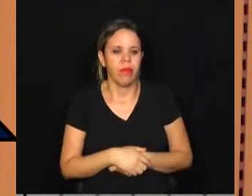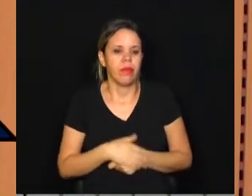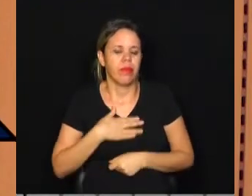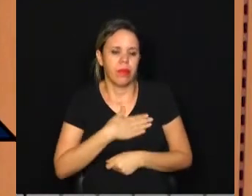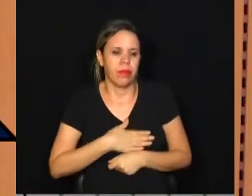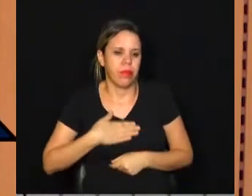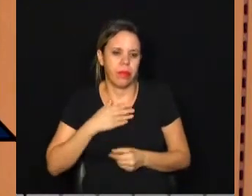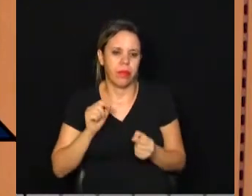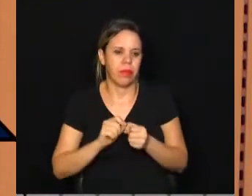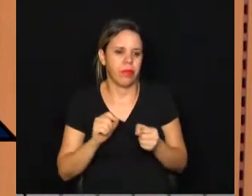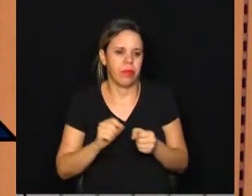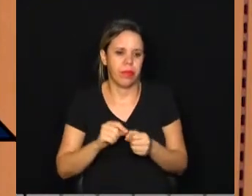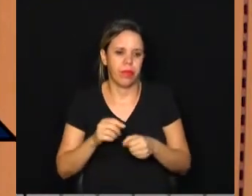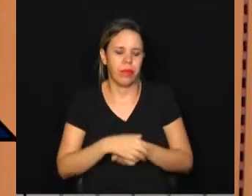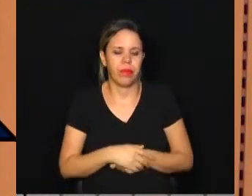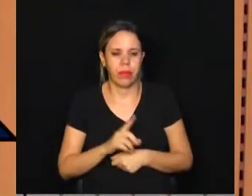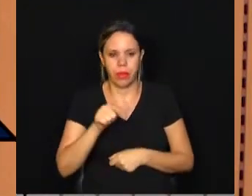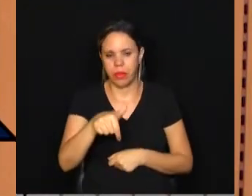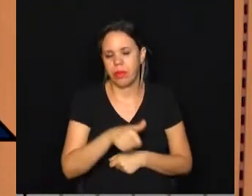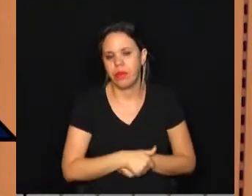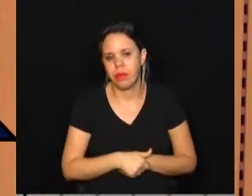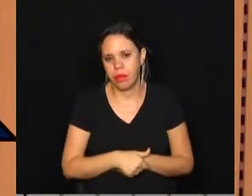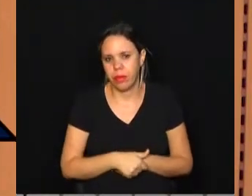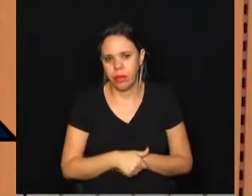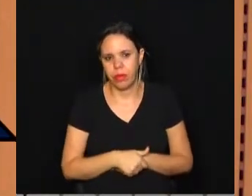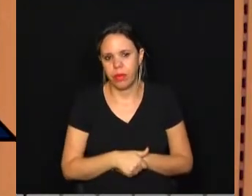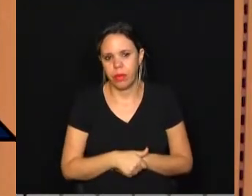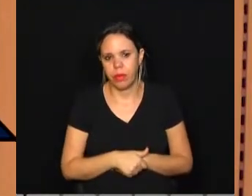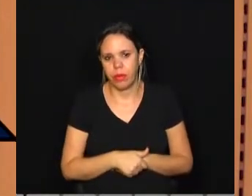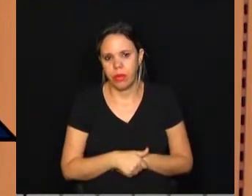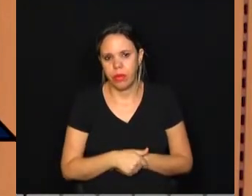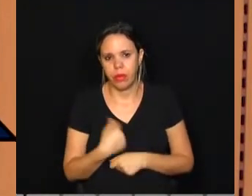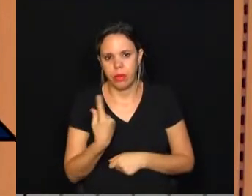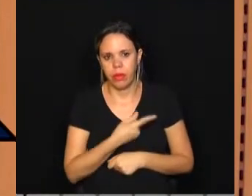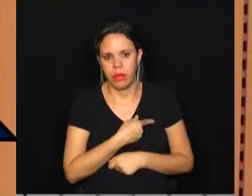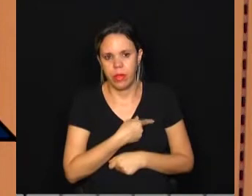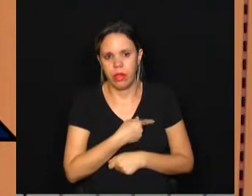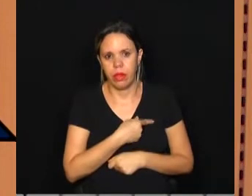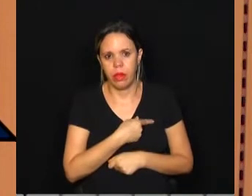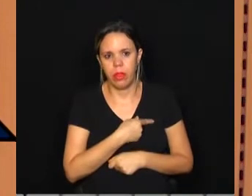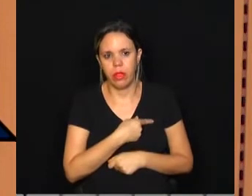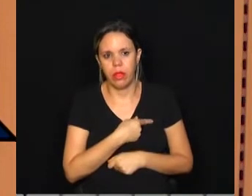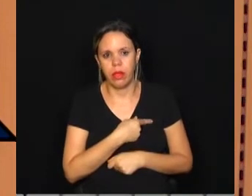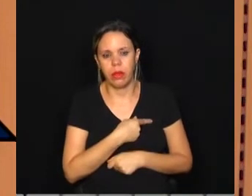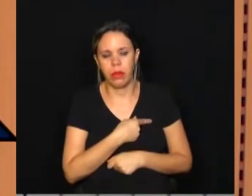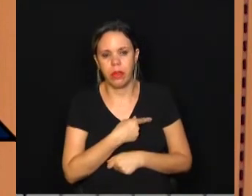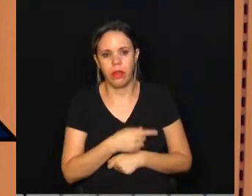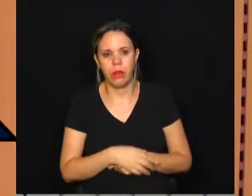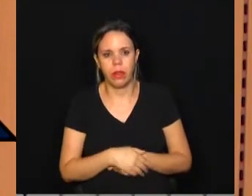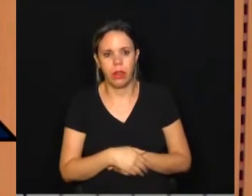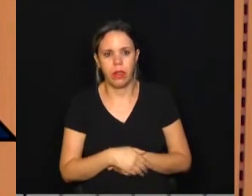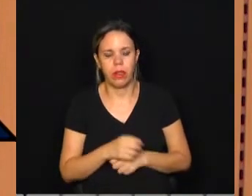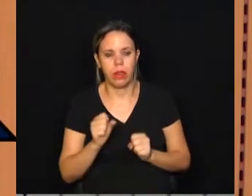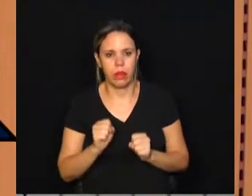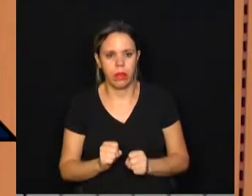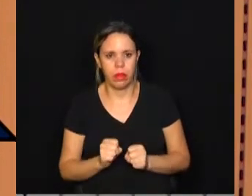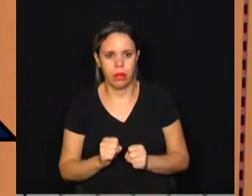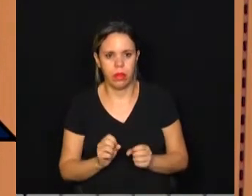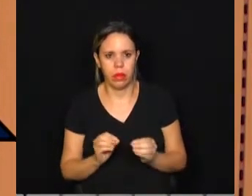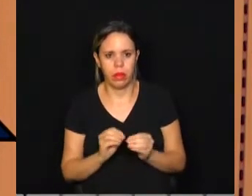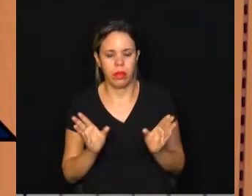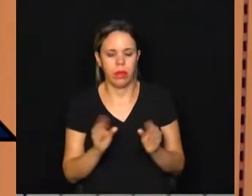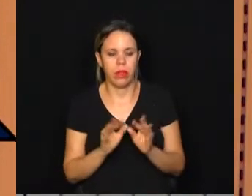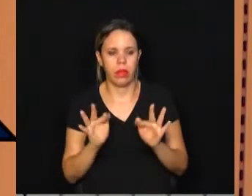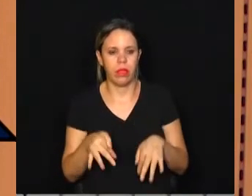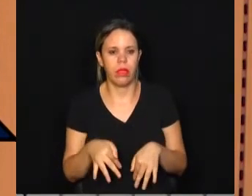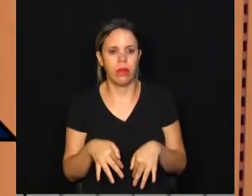de fazê-la e depois nós já caminharmos aqui para poder ir aos